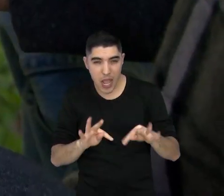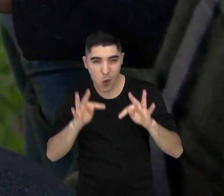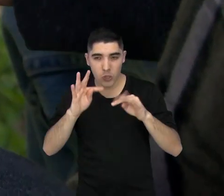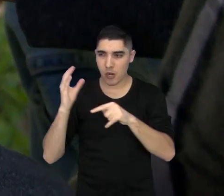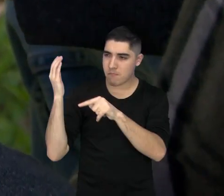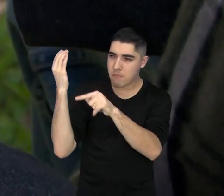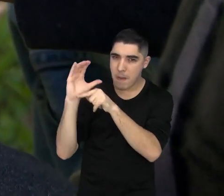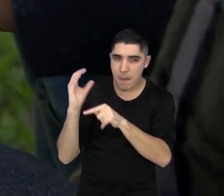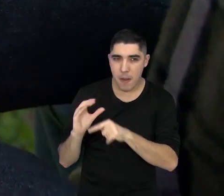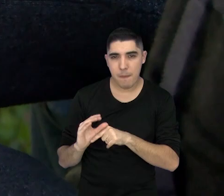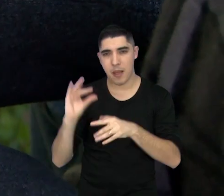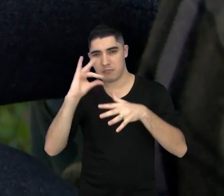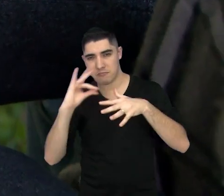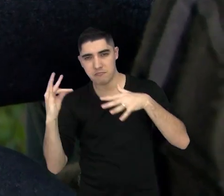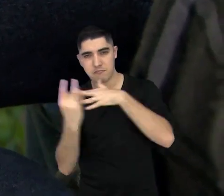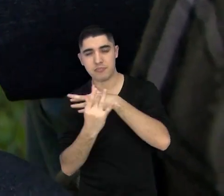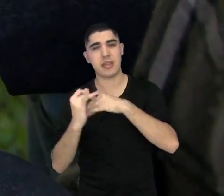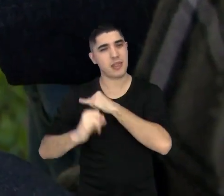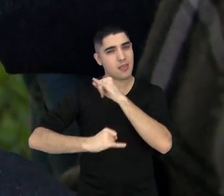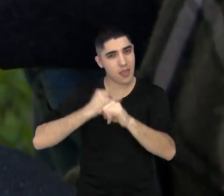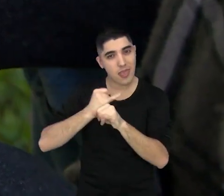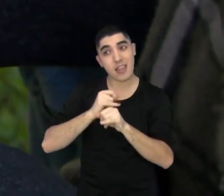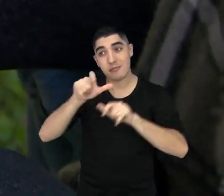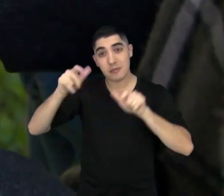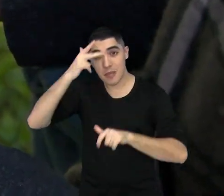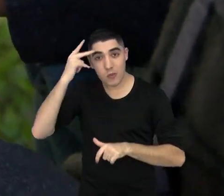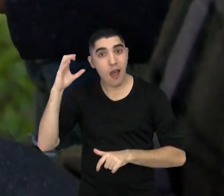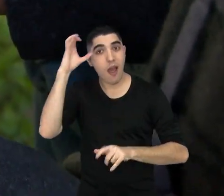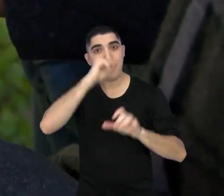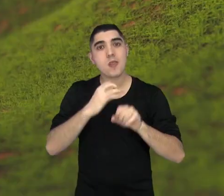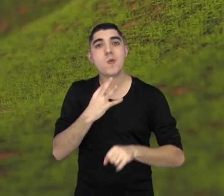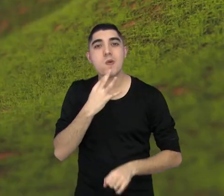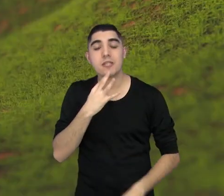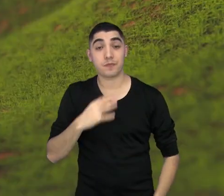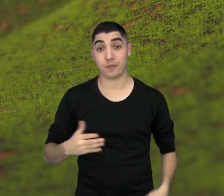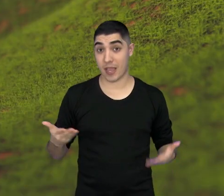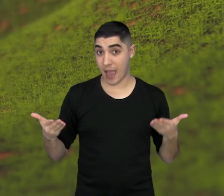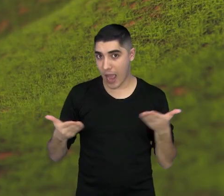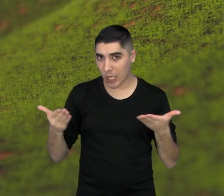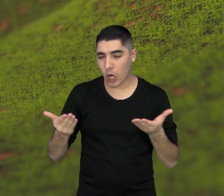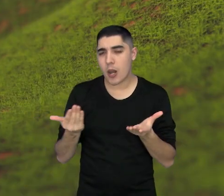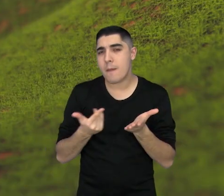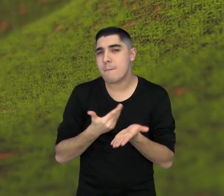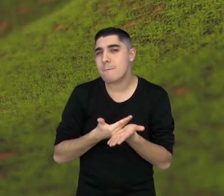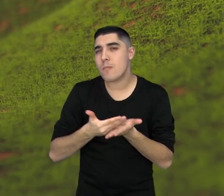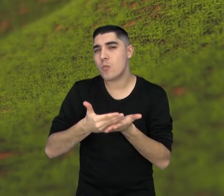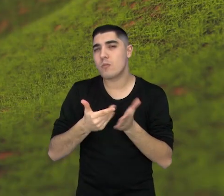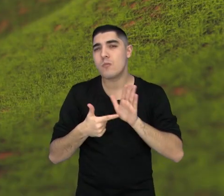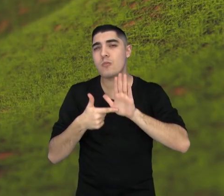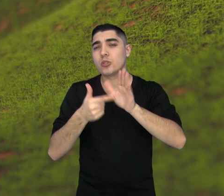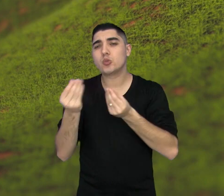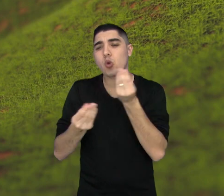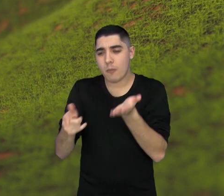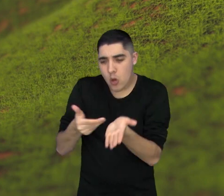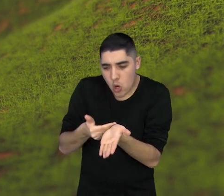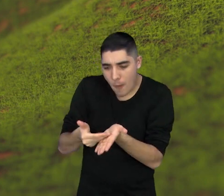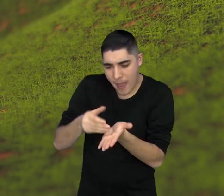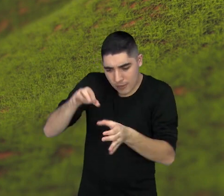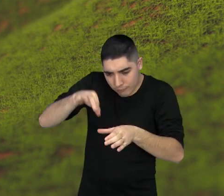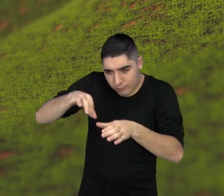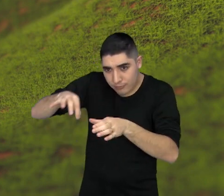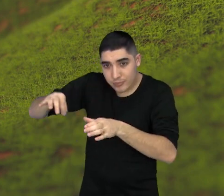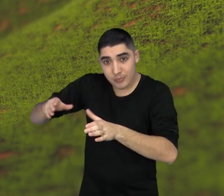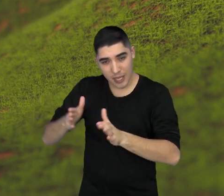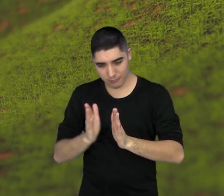importância do gerenciamento das redes sociais para o homem do campo. E agora você acompanha o passo a passo